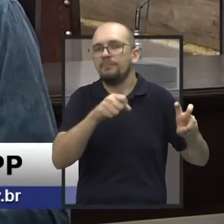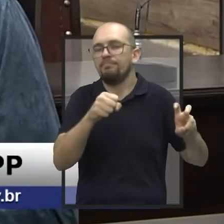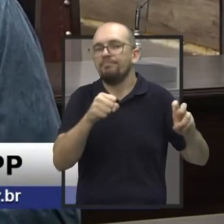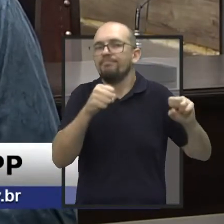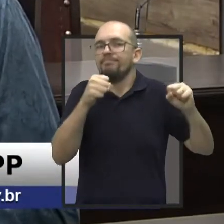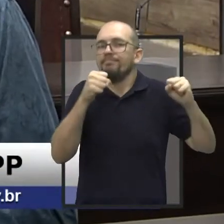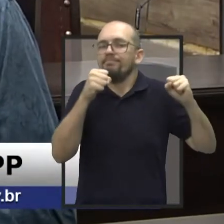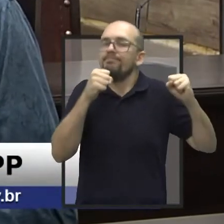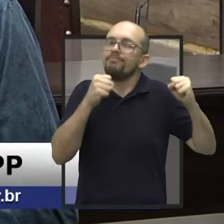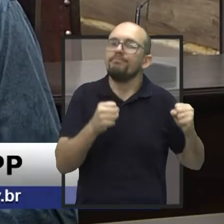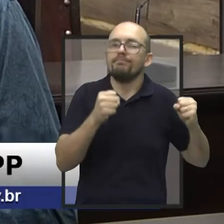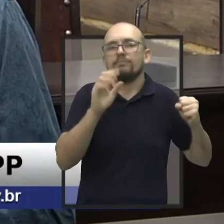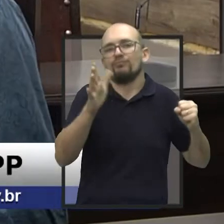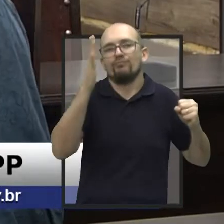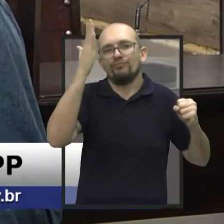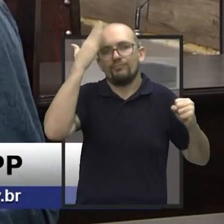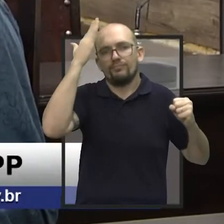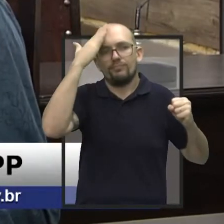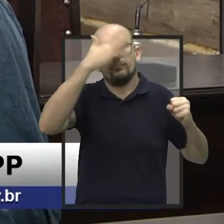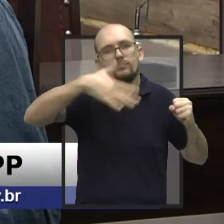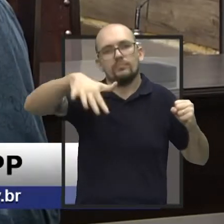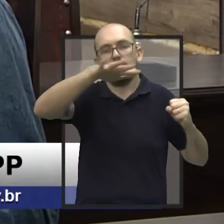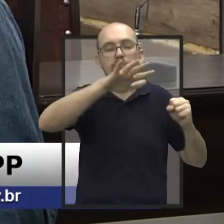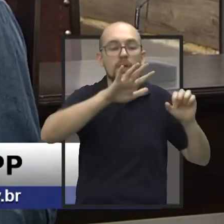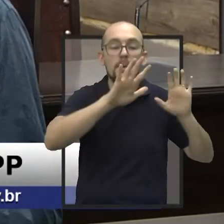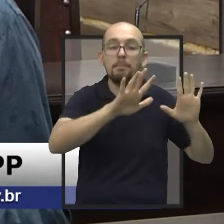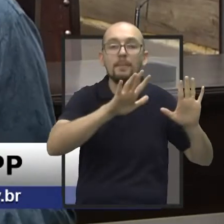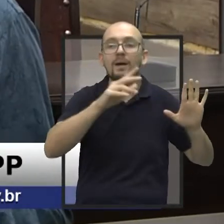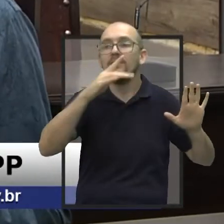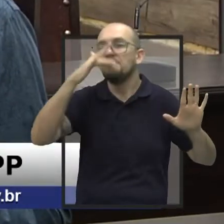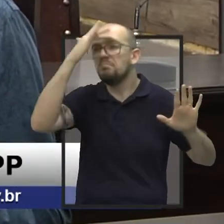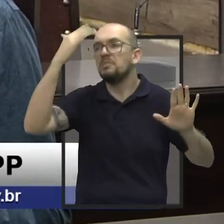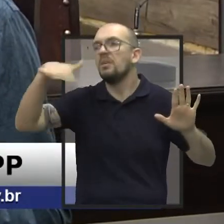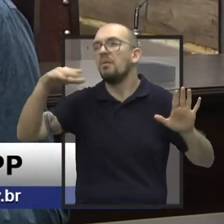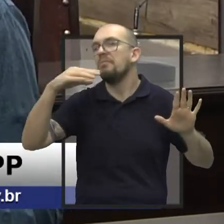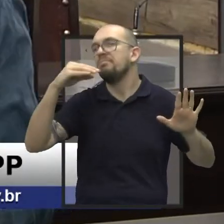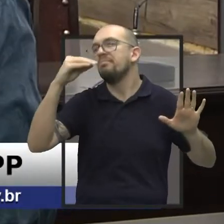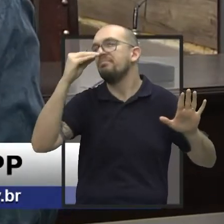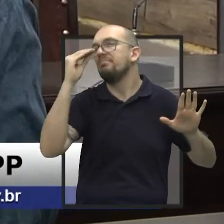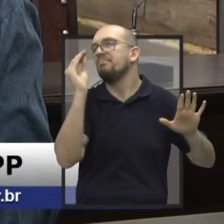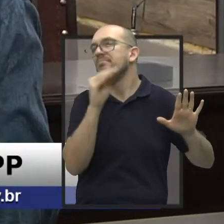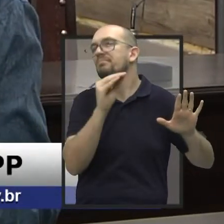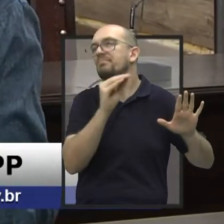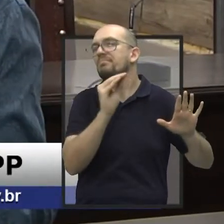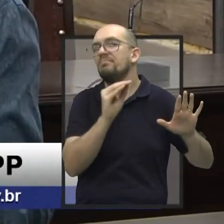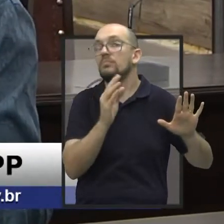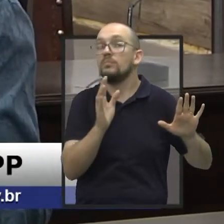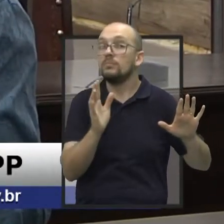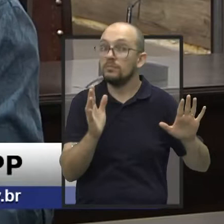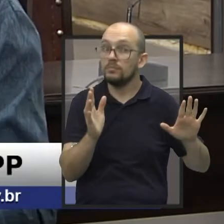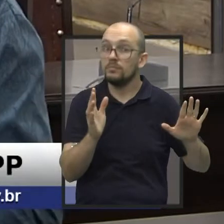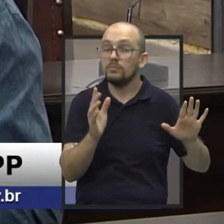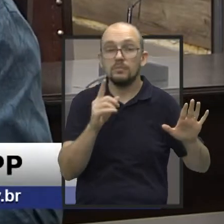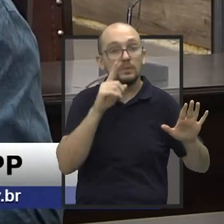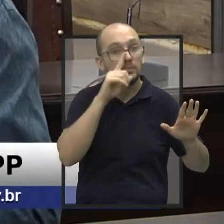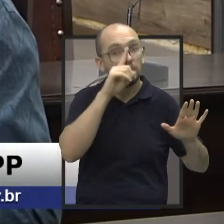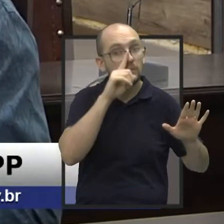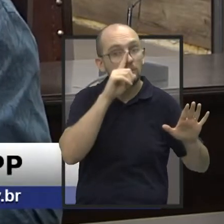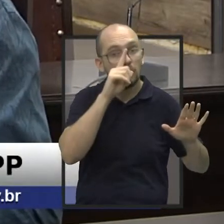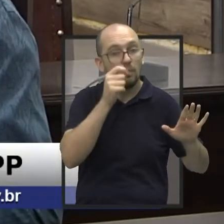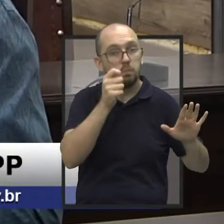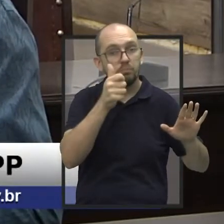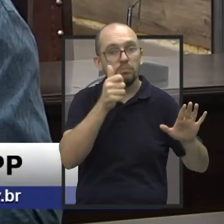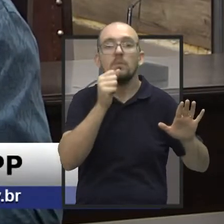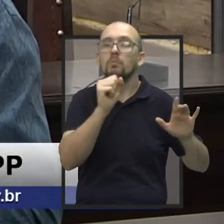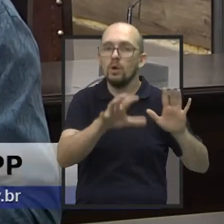deles. E pouca gente dá valor a eles. E qual é o risco maior de contaminação? Eu acho que é